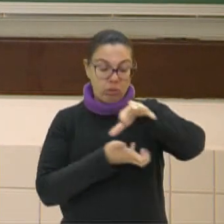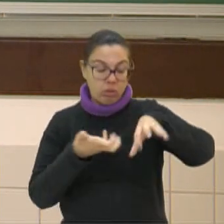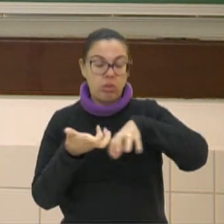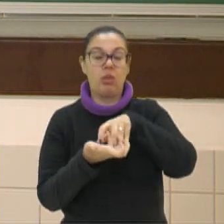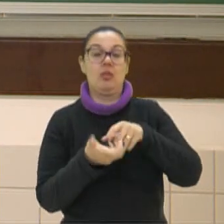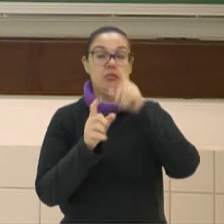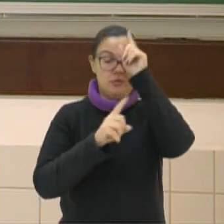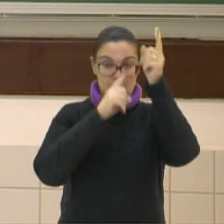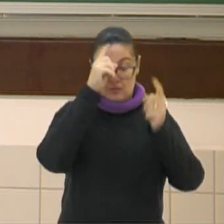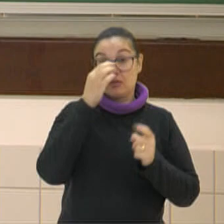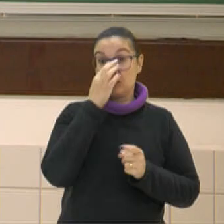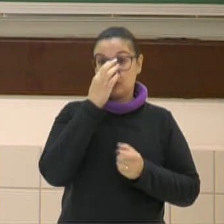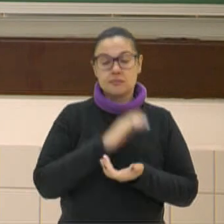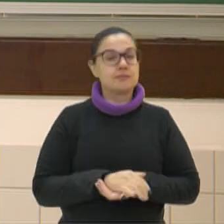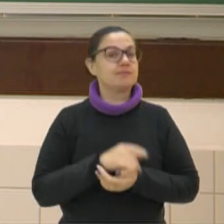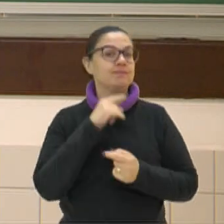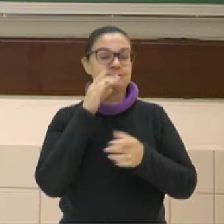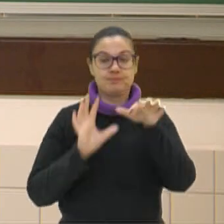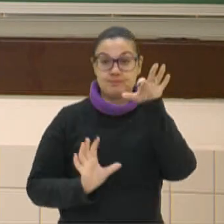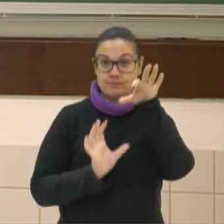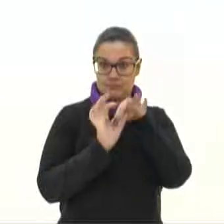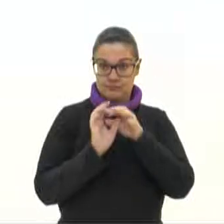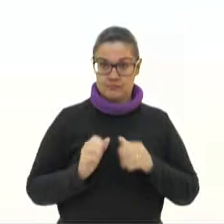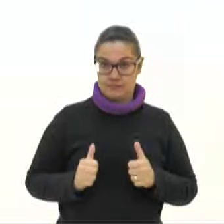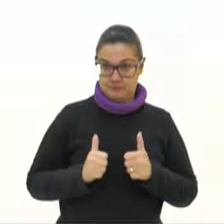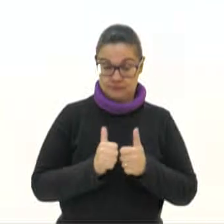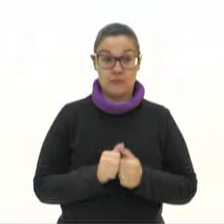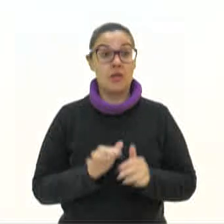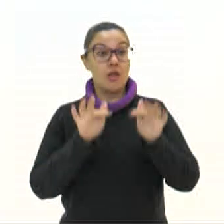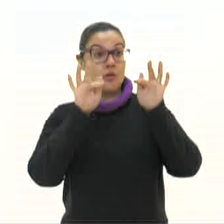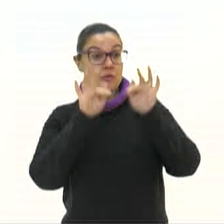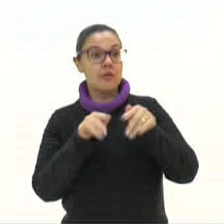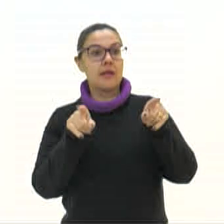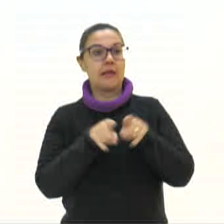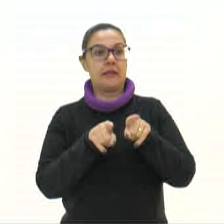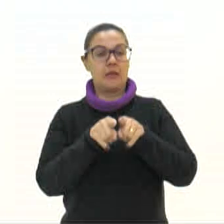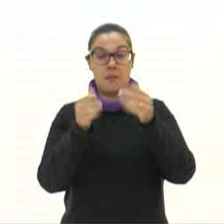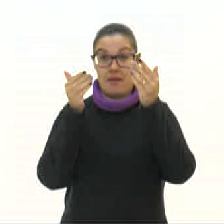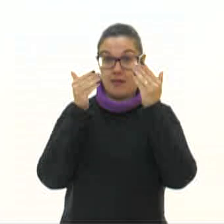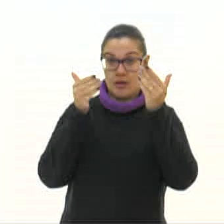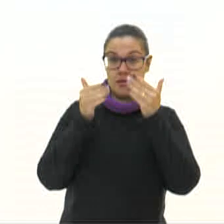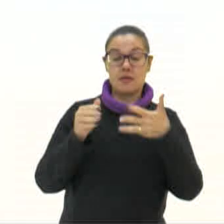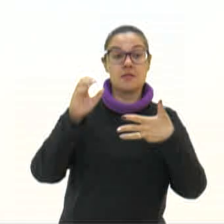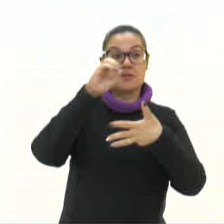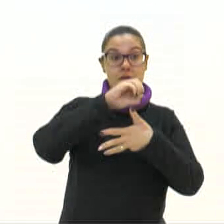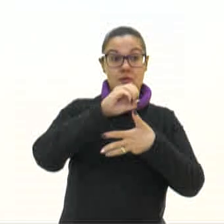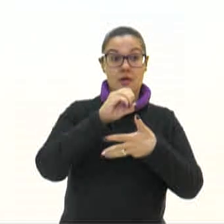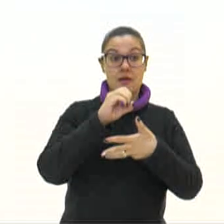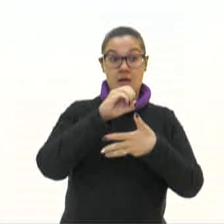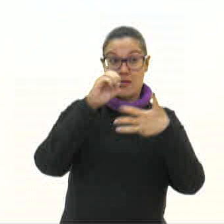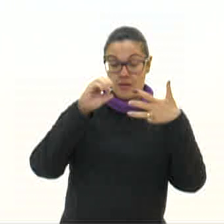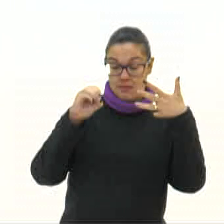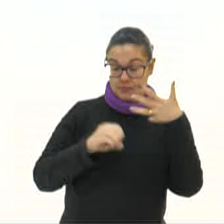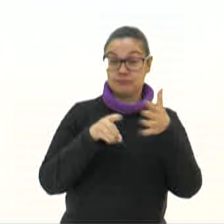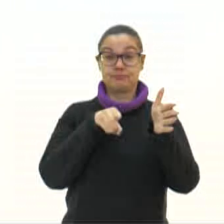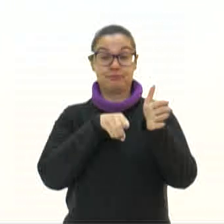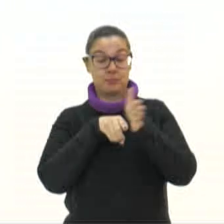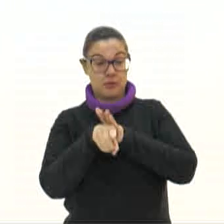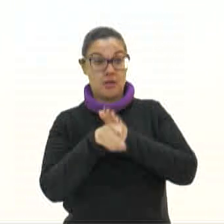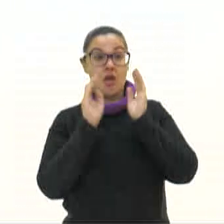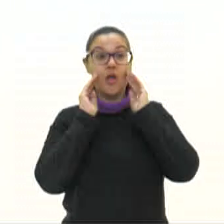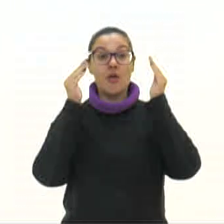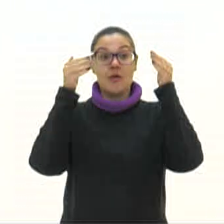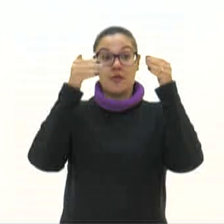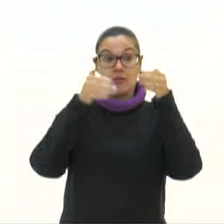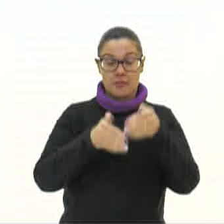de ideias. Ideias que não se ligam, beleza? E, por fim, analisamos uma questão do Enem,